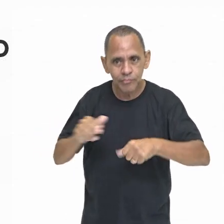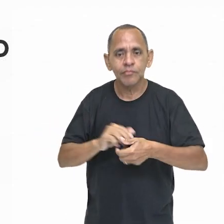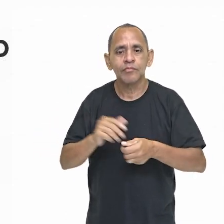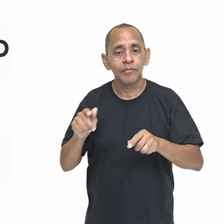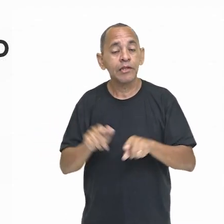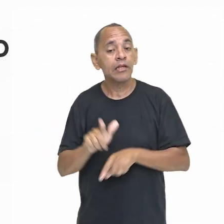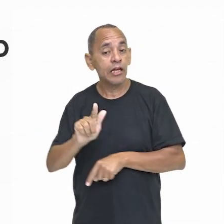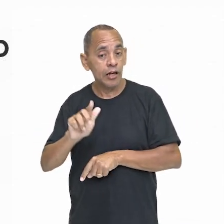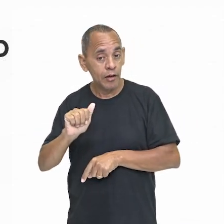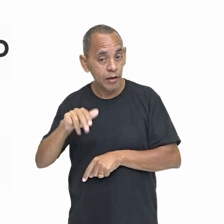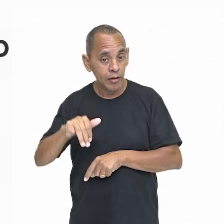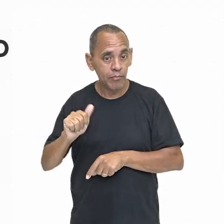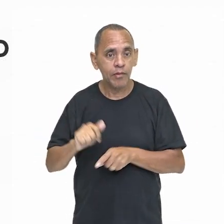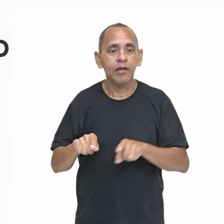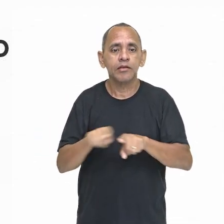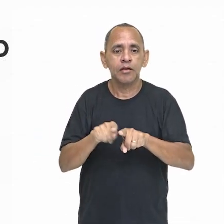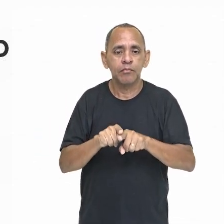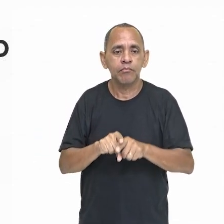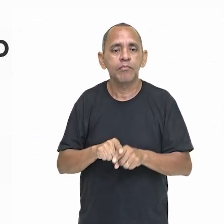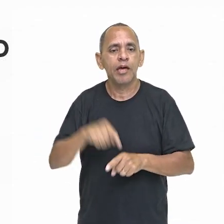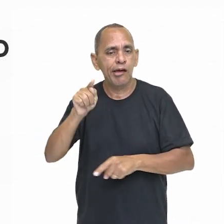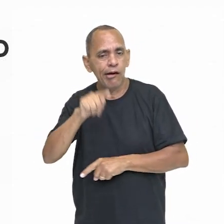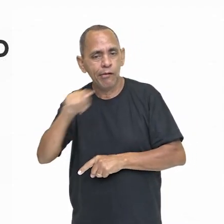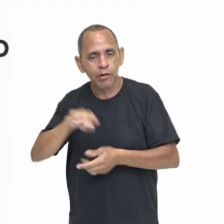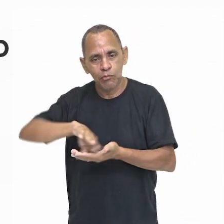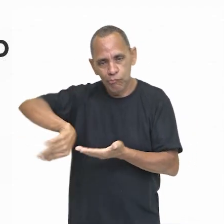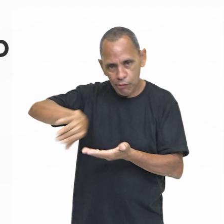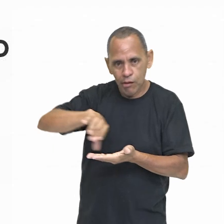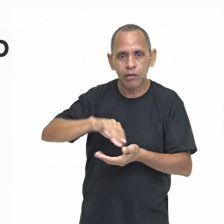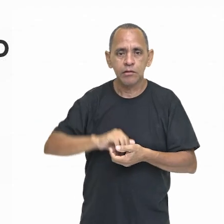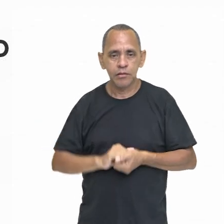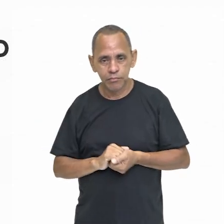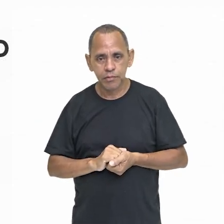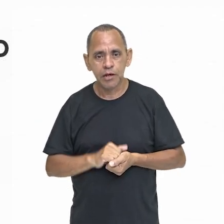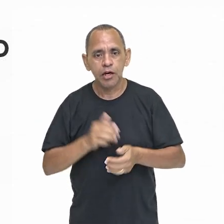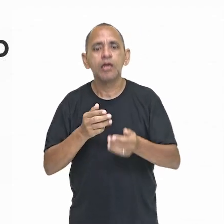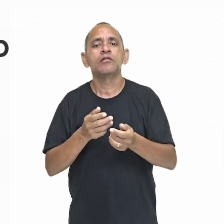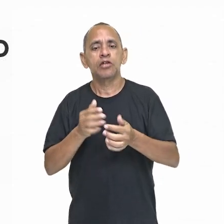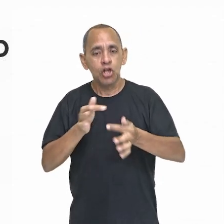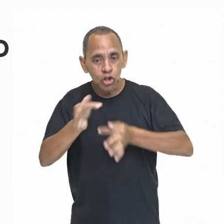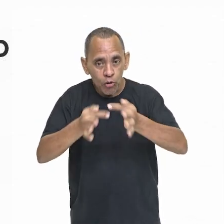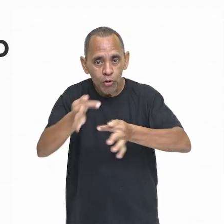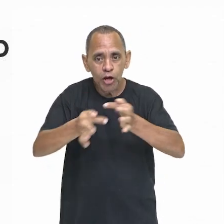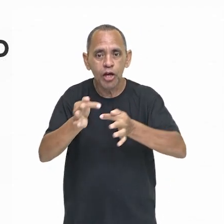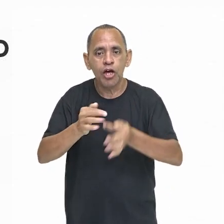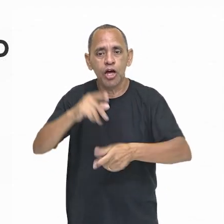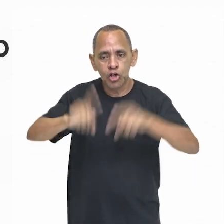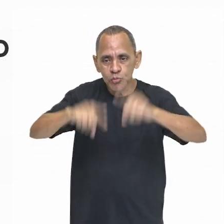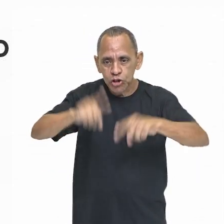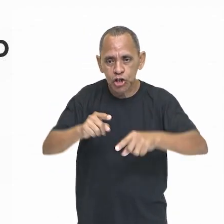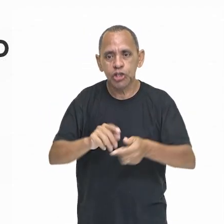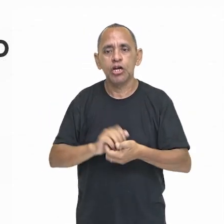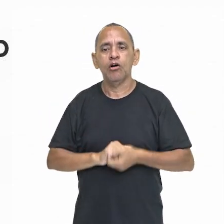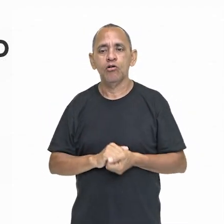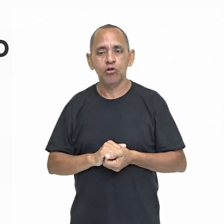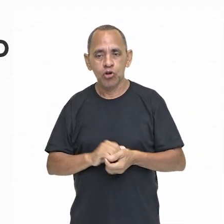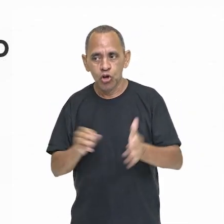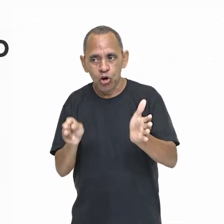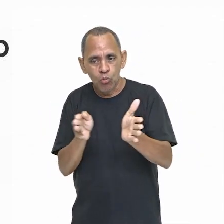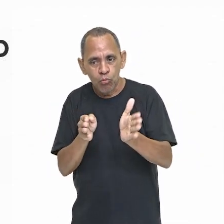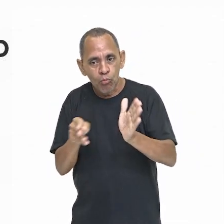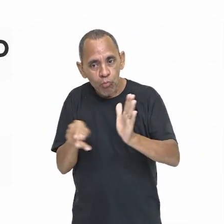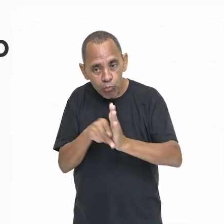raio gama, descarte e tratamento de resíduos, bioacumulação,